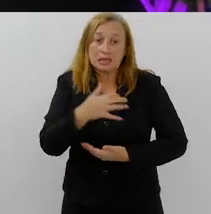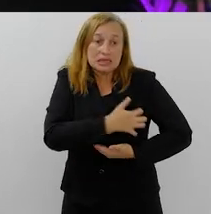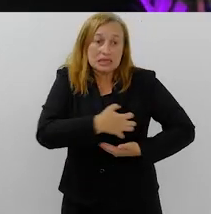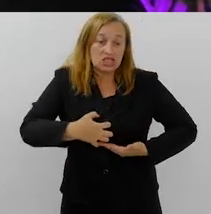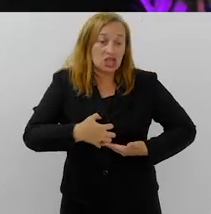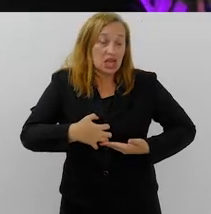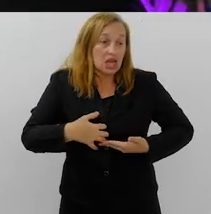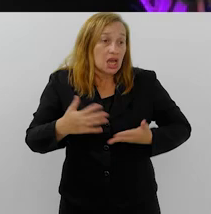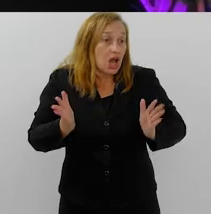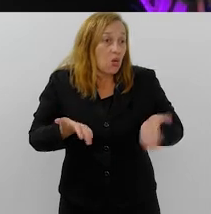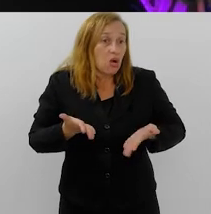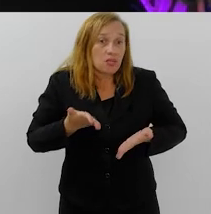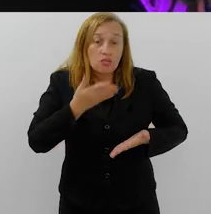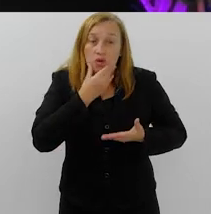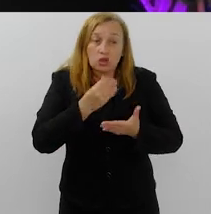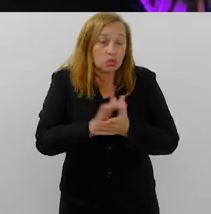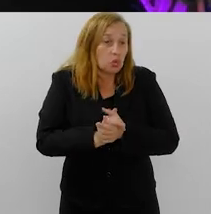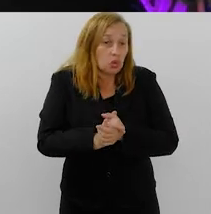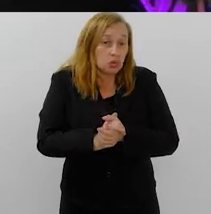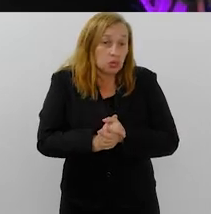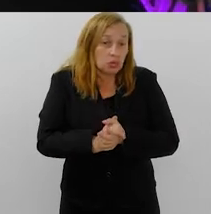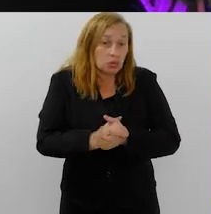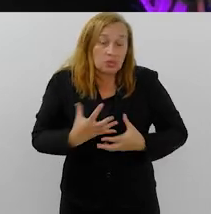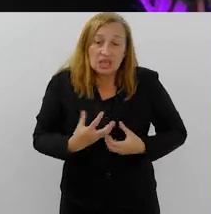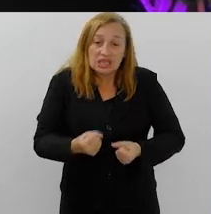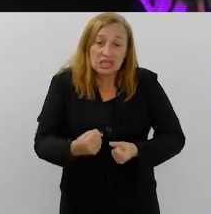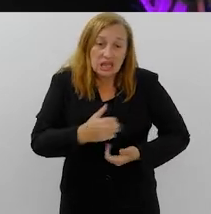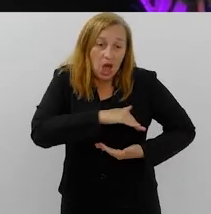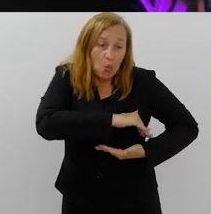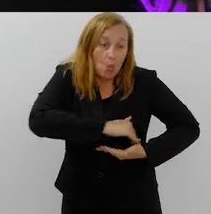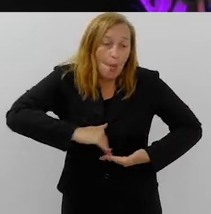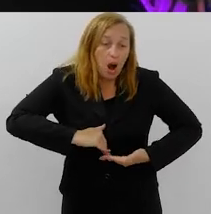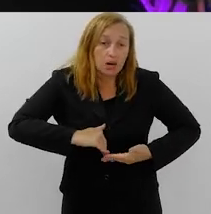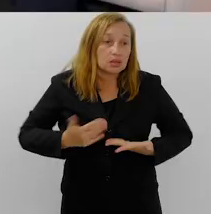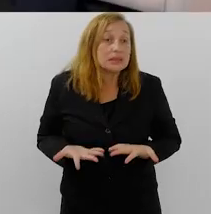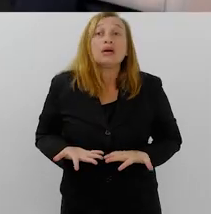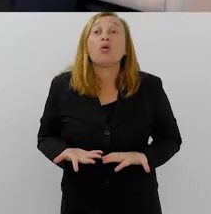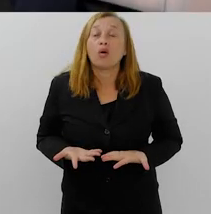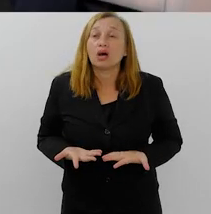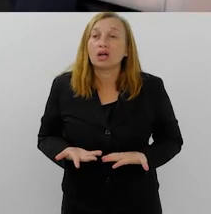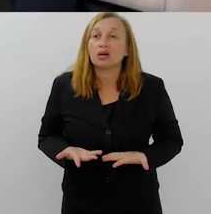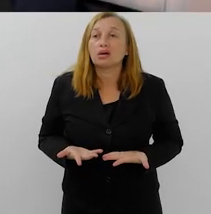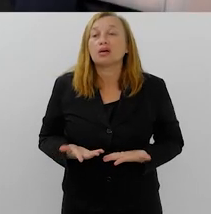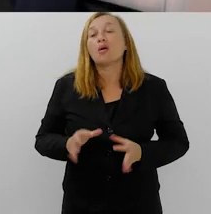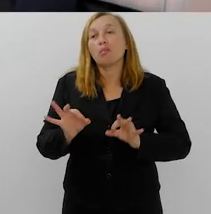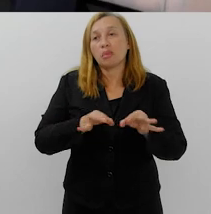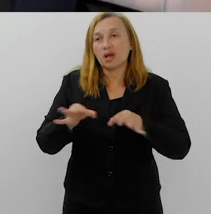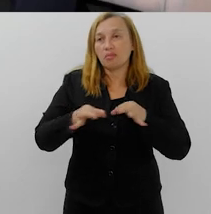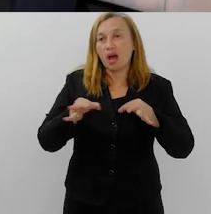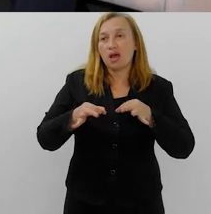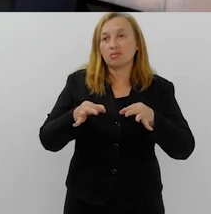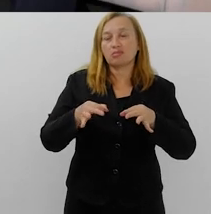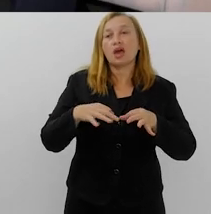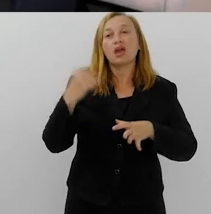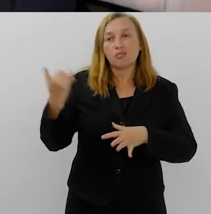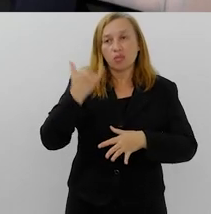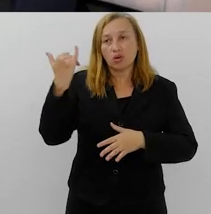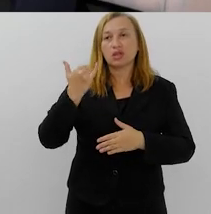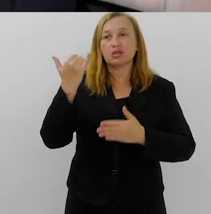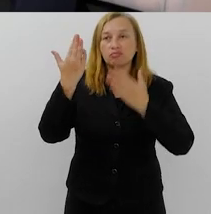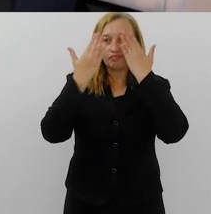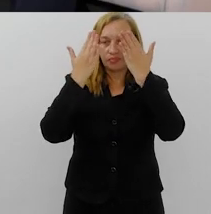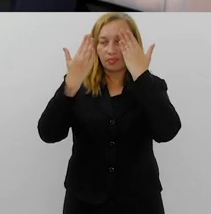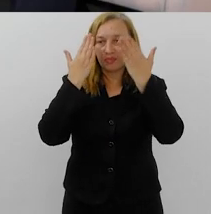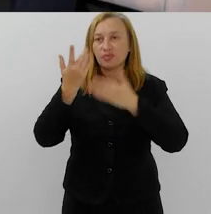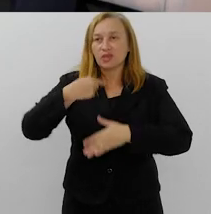ela ela coloca um bloqueio em si quando ela se vê mais Sect tomiz ela se assusta e o preparo psicológico